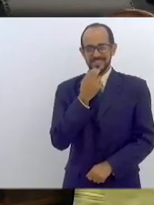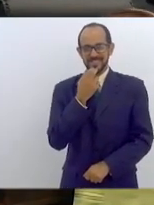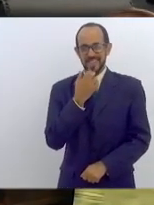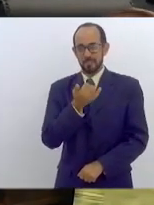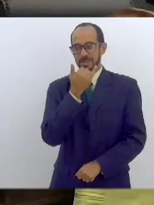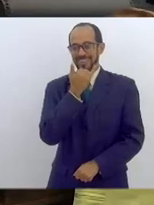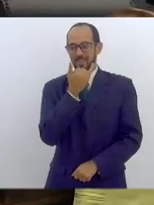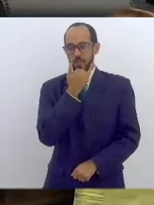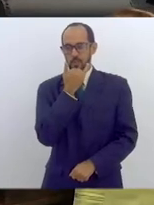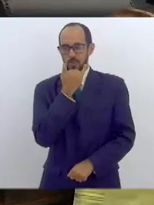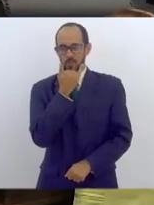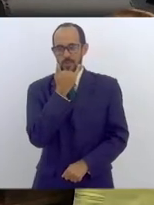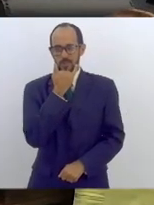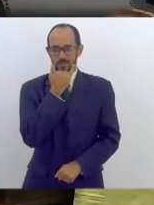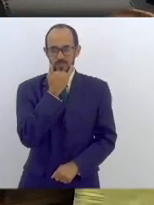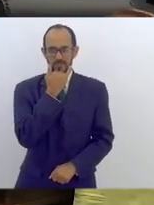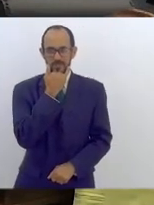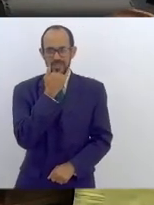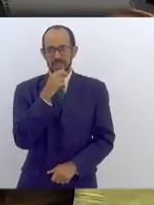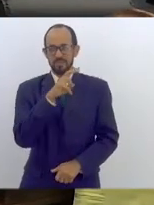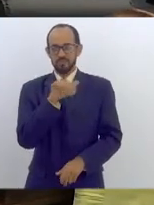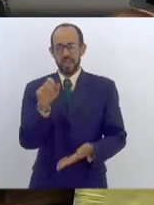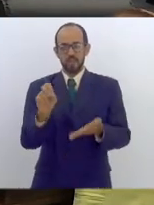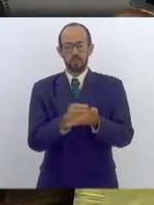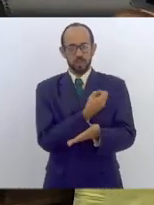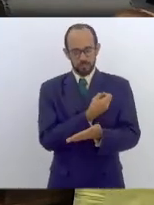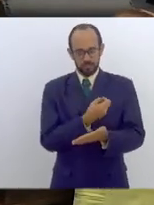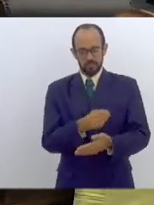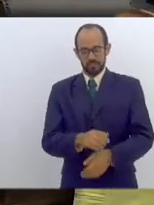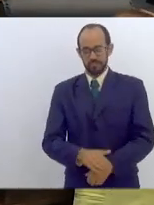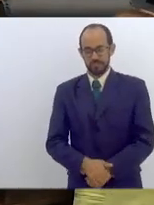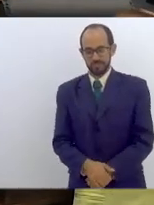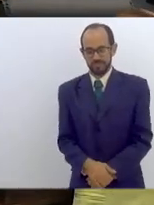Perdão. Vai a autógrafo.